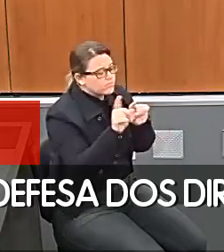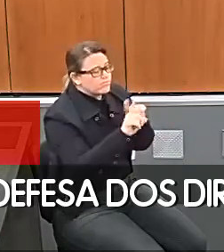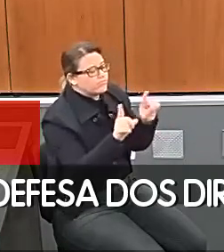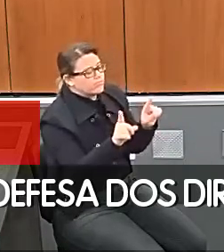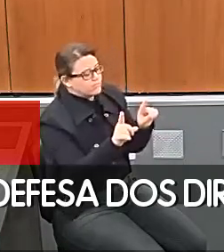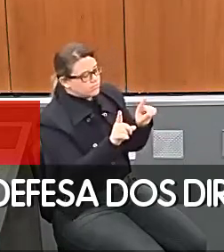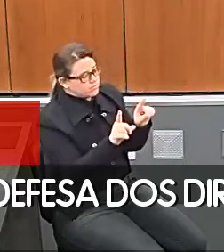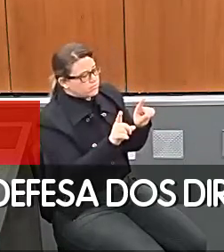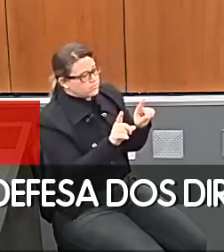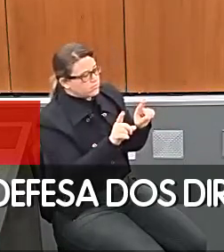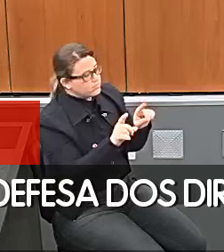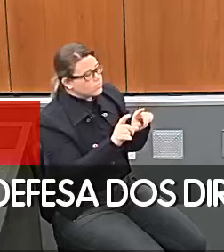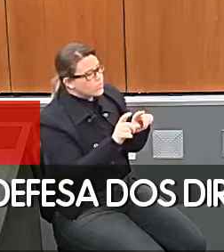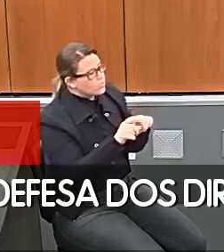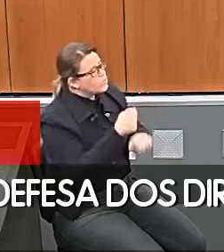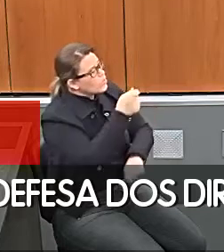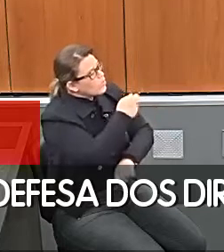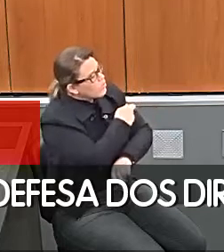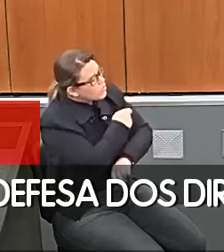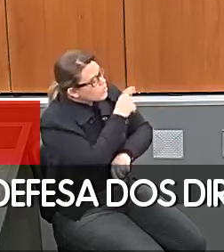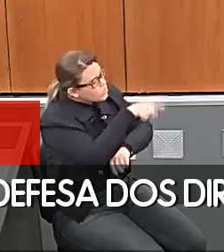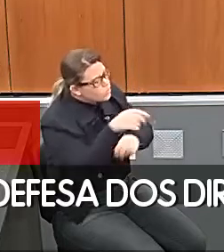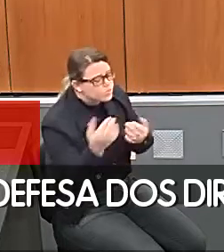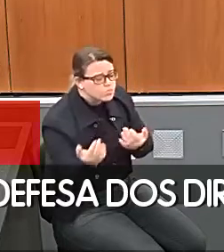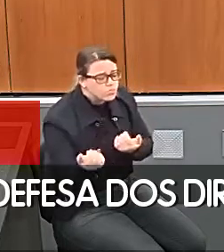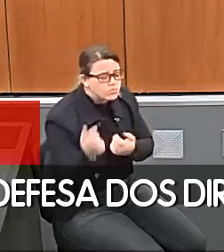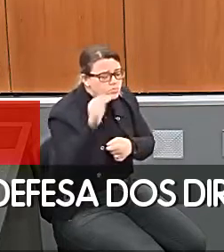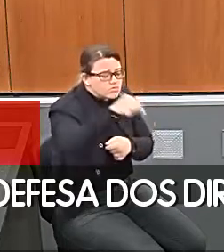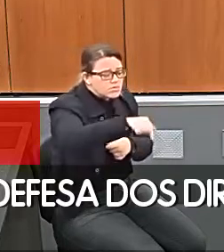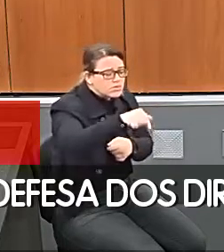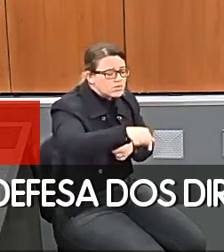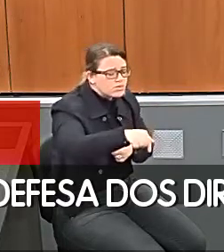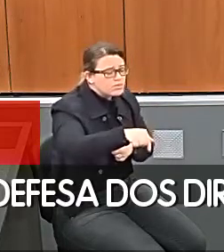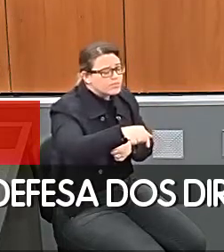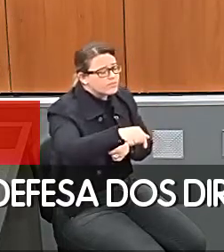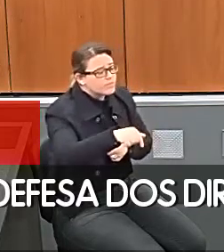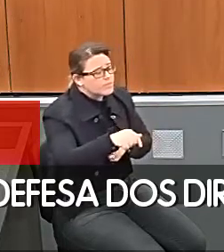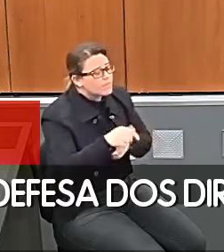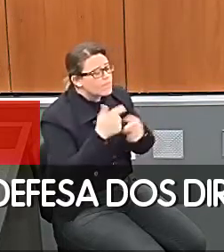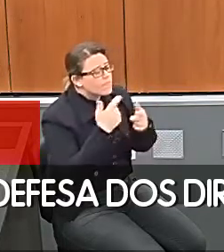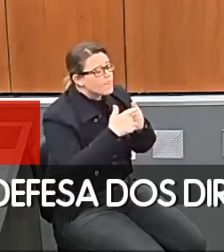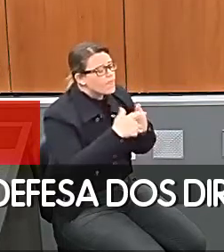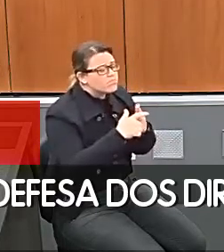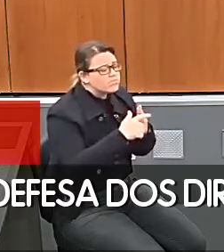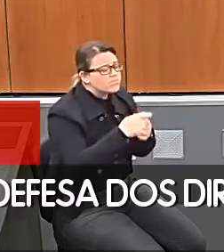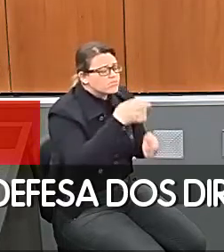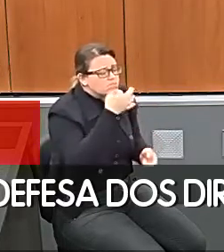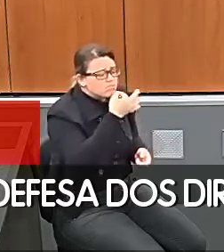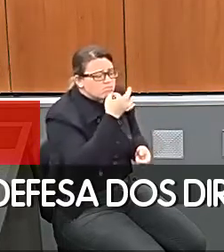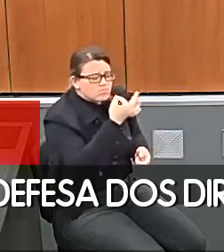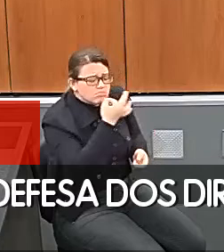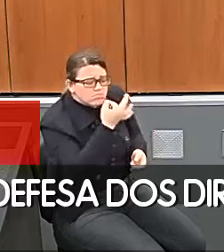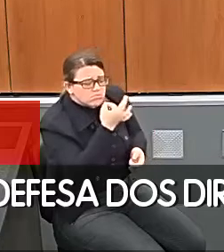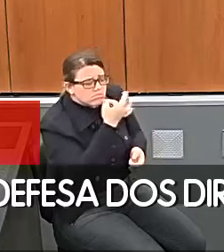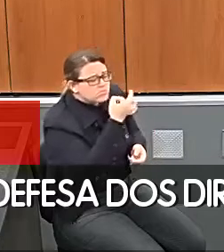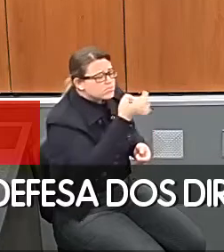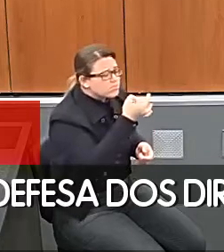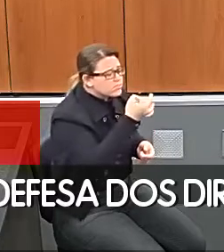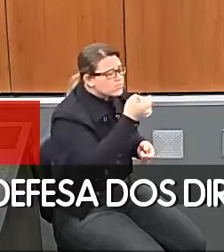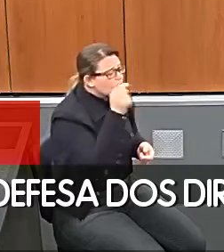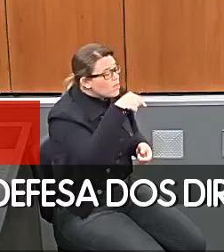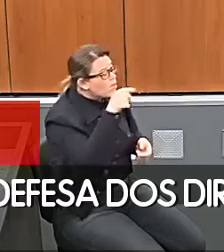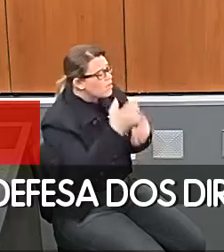de algum dos alunos aqui dos jovens. É porque uma fala chama a outra. Ah, eu esqueci, eu queria colocar